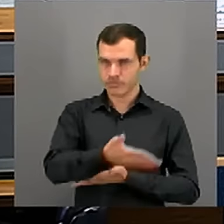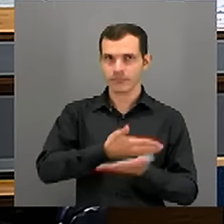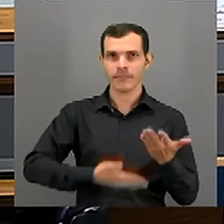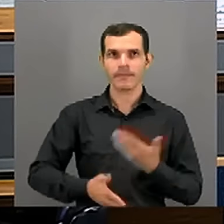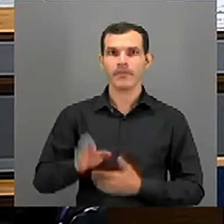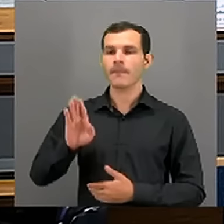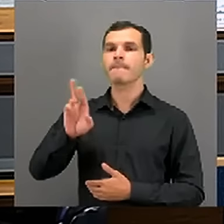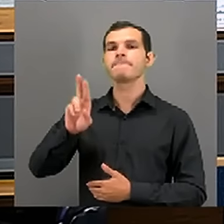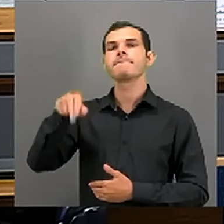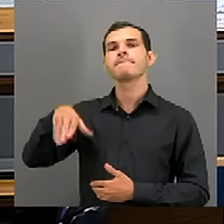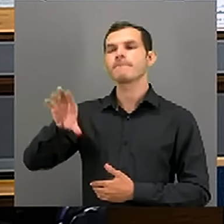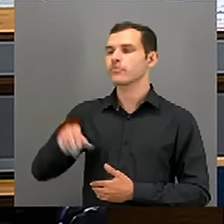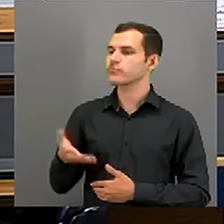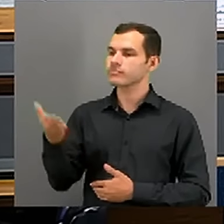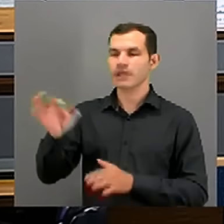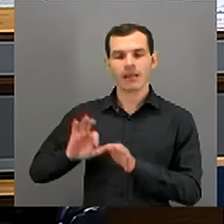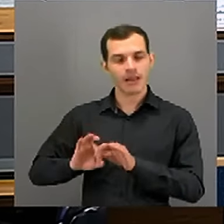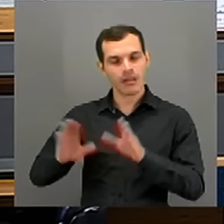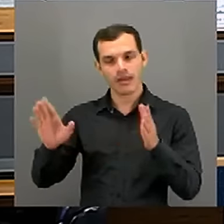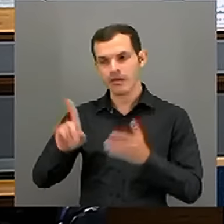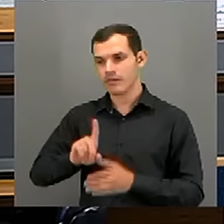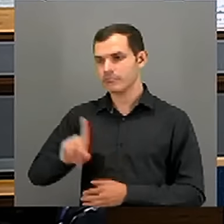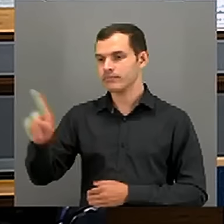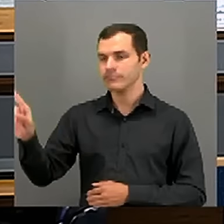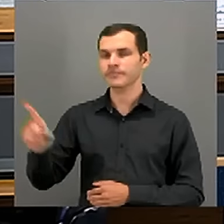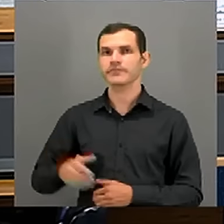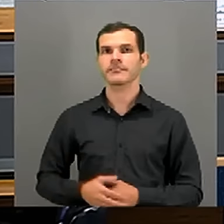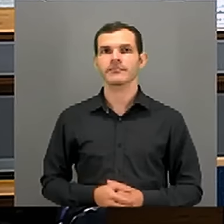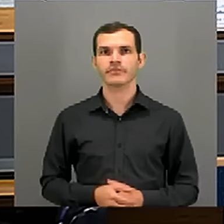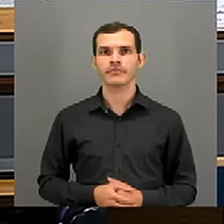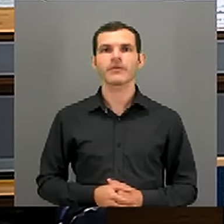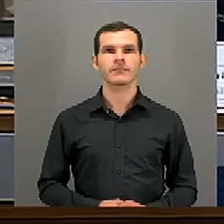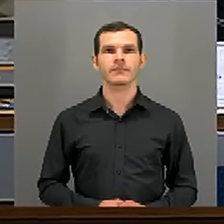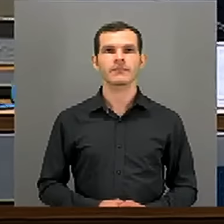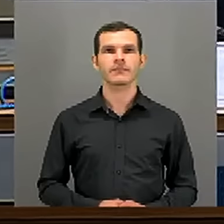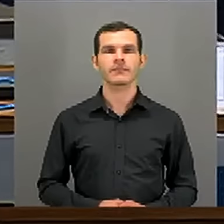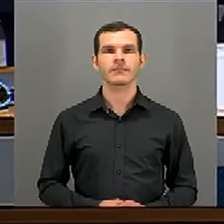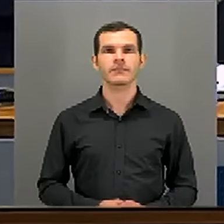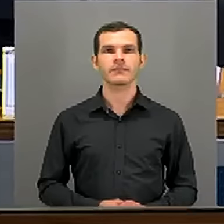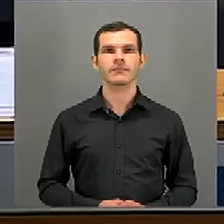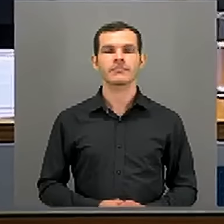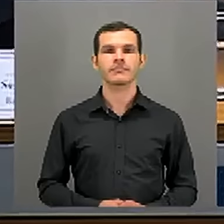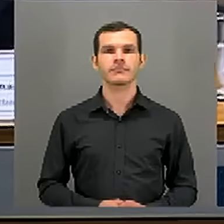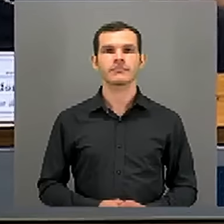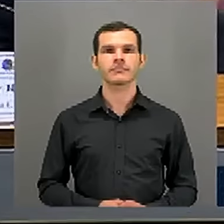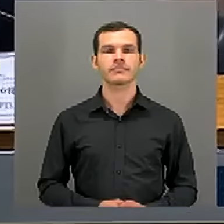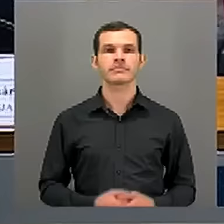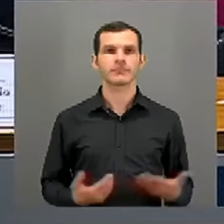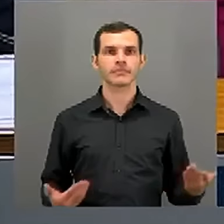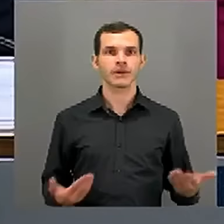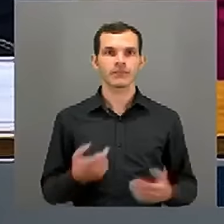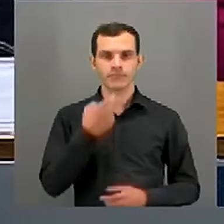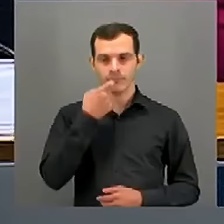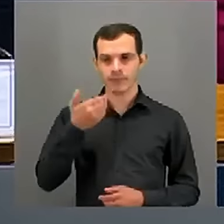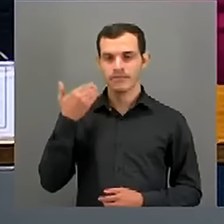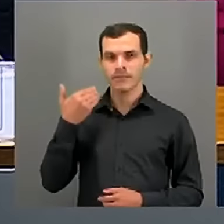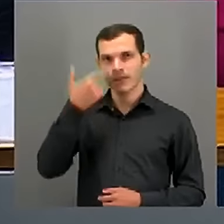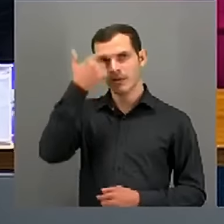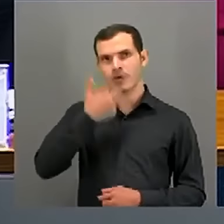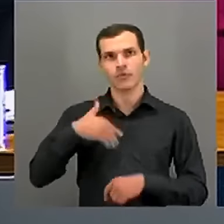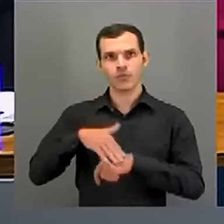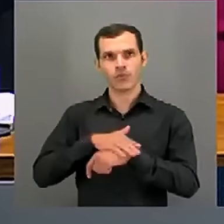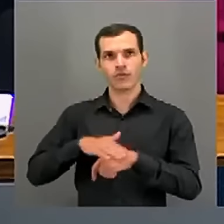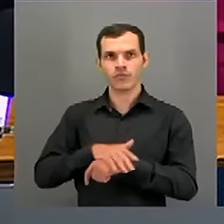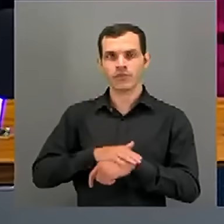está liberado, fique à vontade. Muito obrigado. Eu acabo de conversar com o histórico